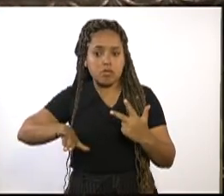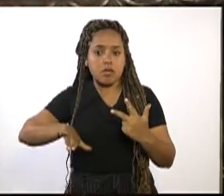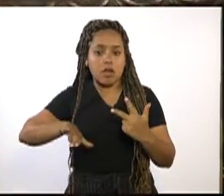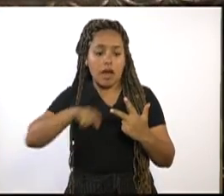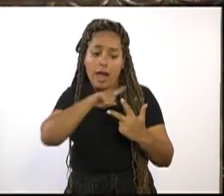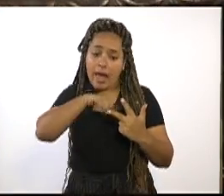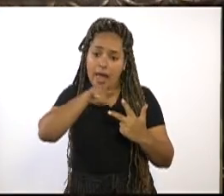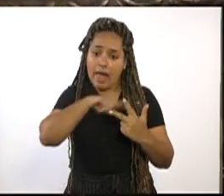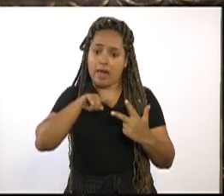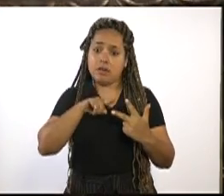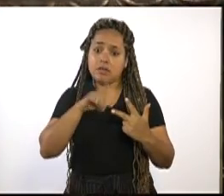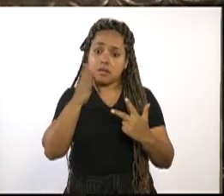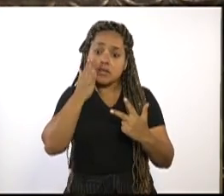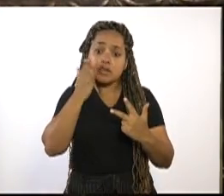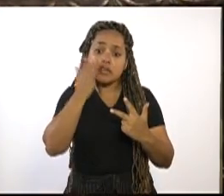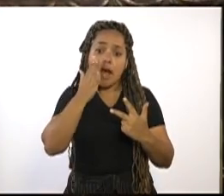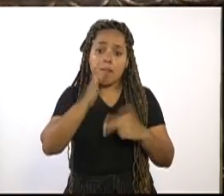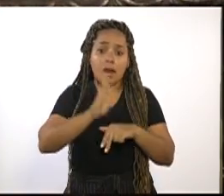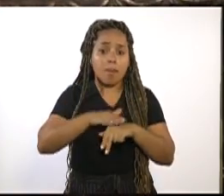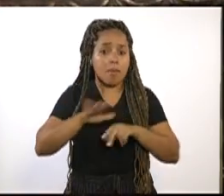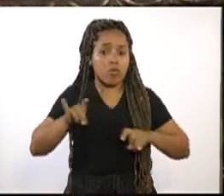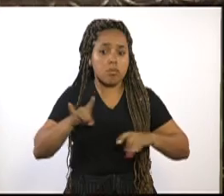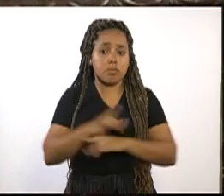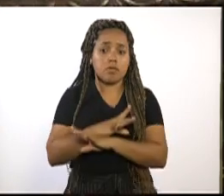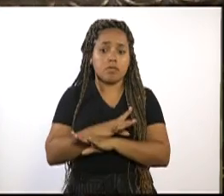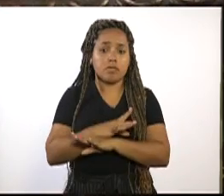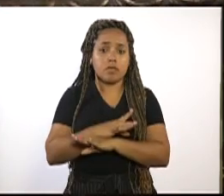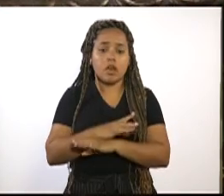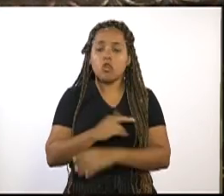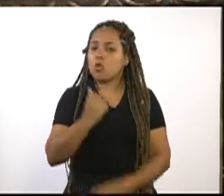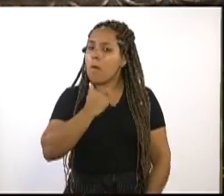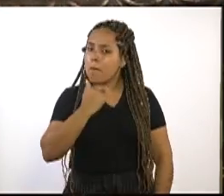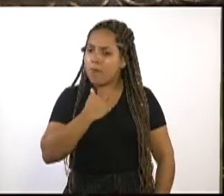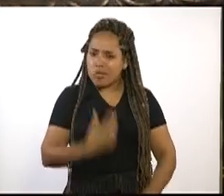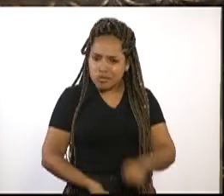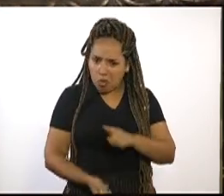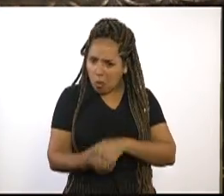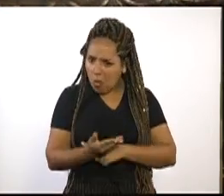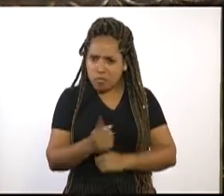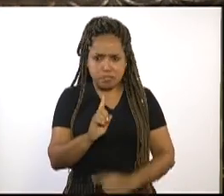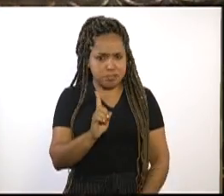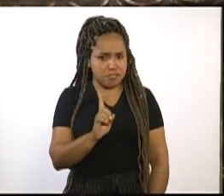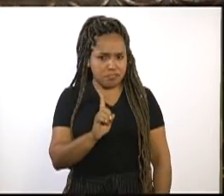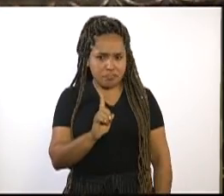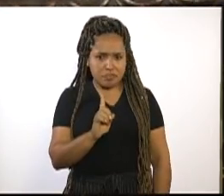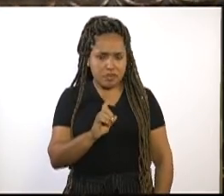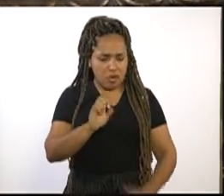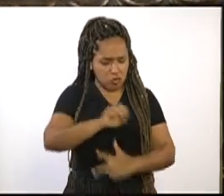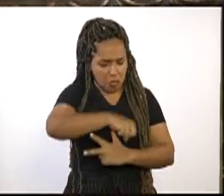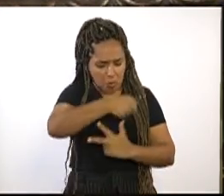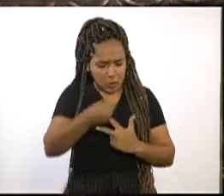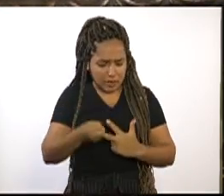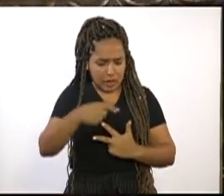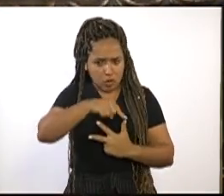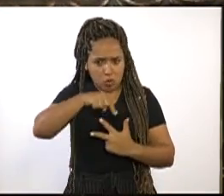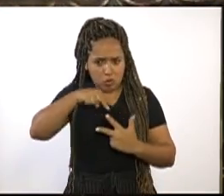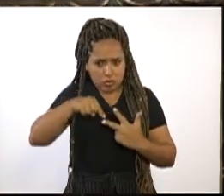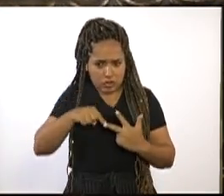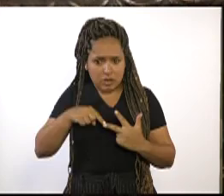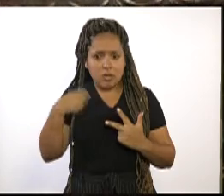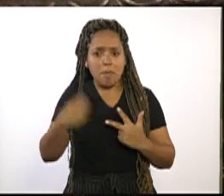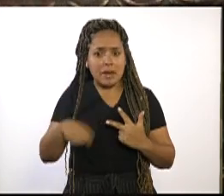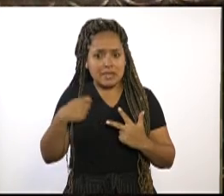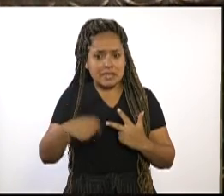harmônicos entre si, e que se tem corruptos nesses poderes, que eles sejam